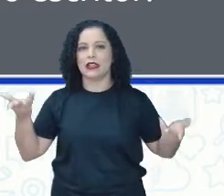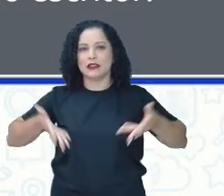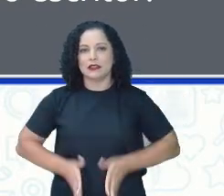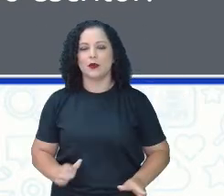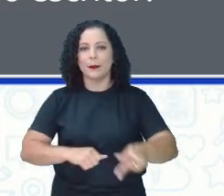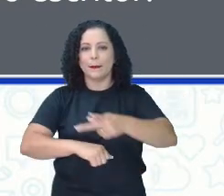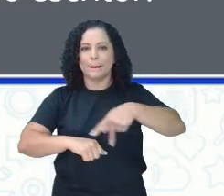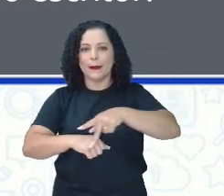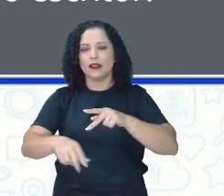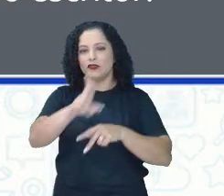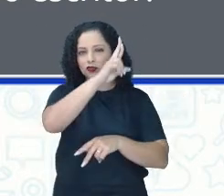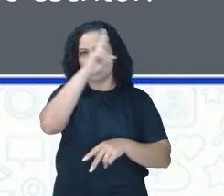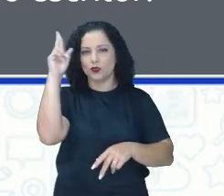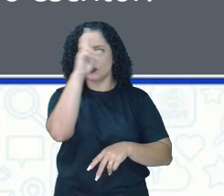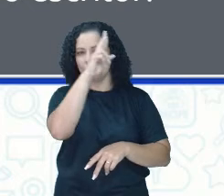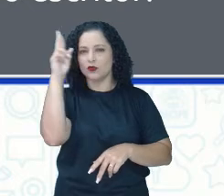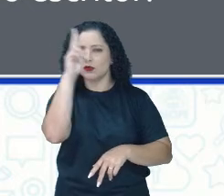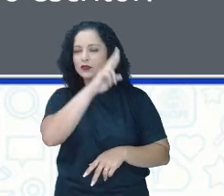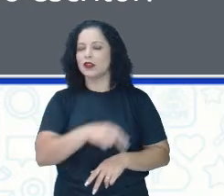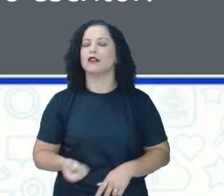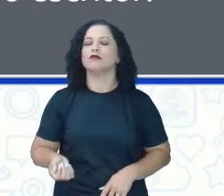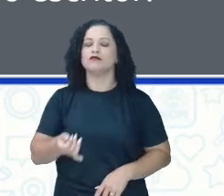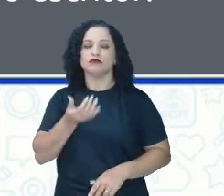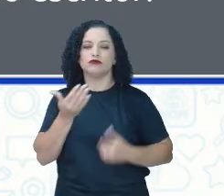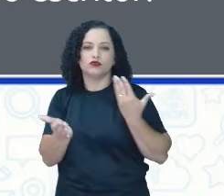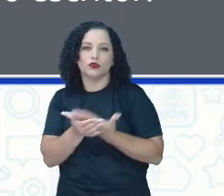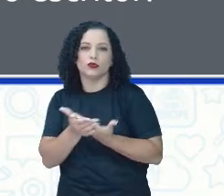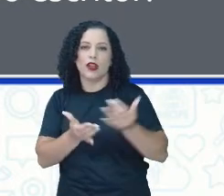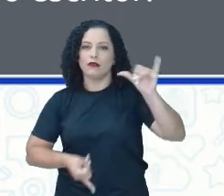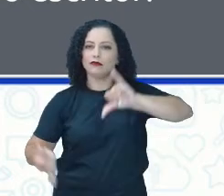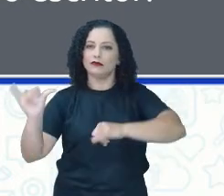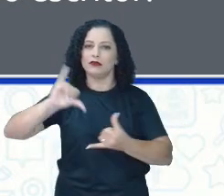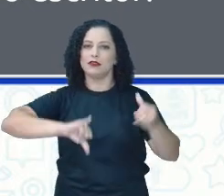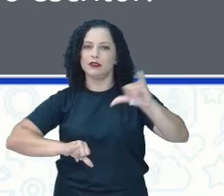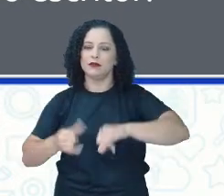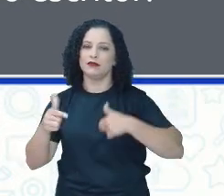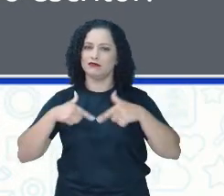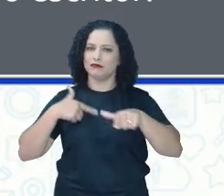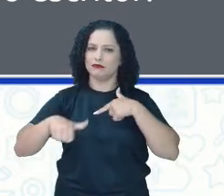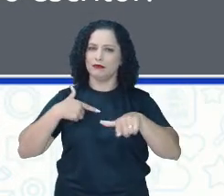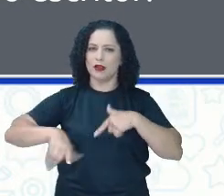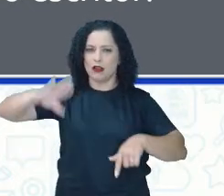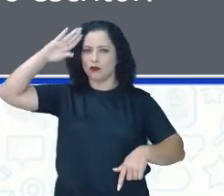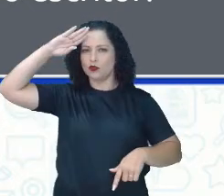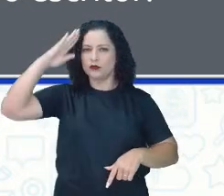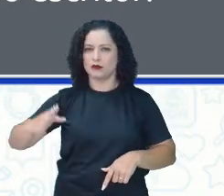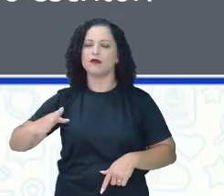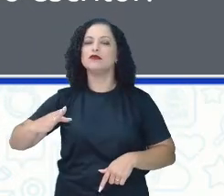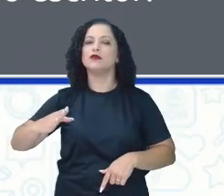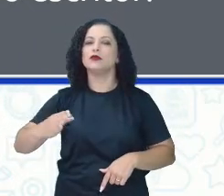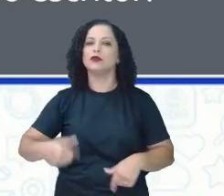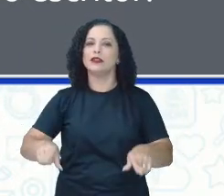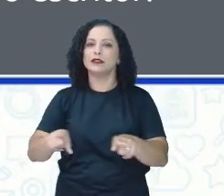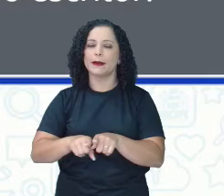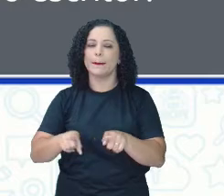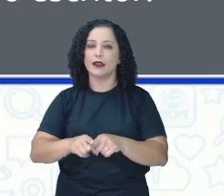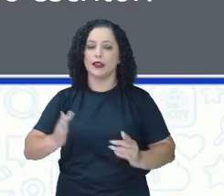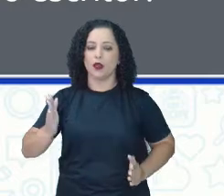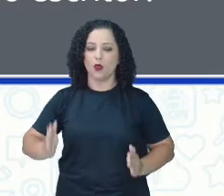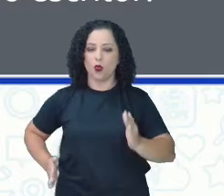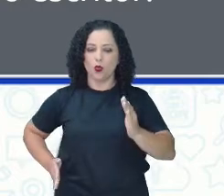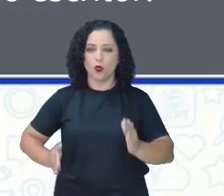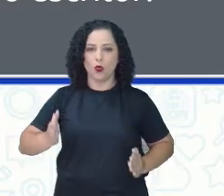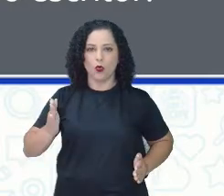janeiro de 1920. Era doutor em Química e serviu no Exército durante a Segunda Guerra Mundial. E o robô foi o seu